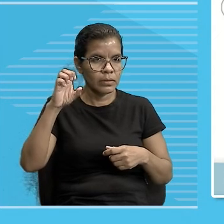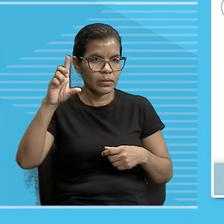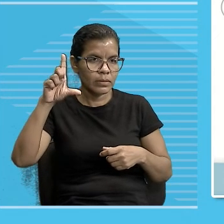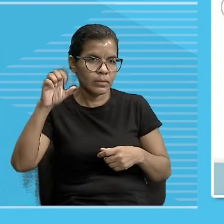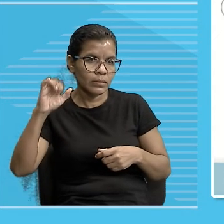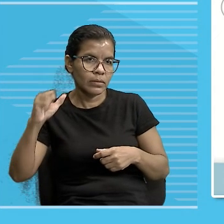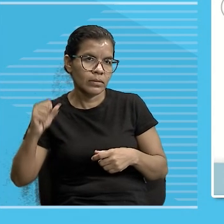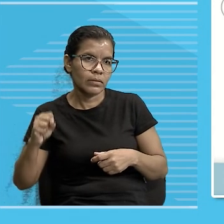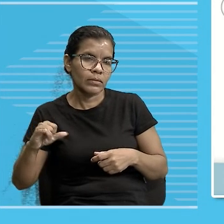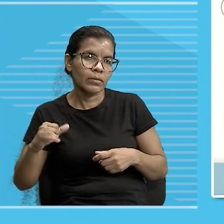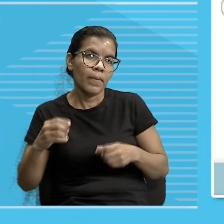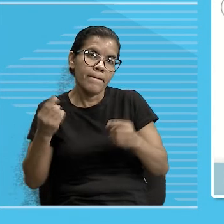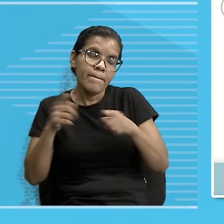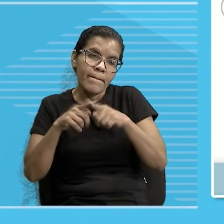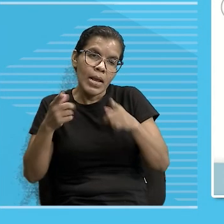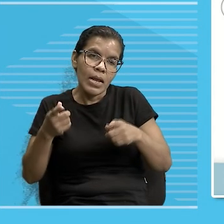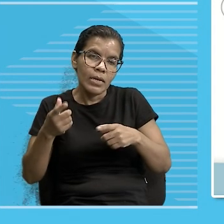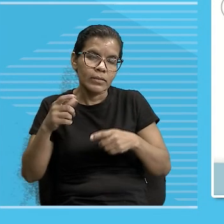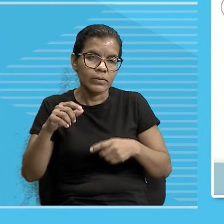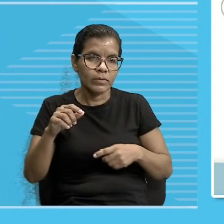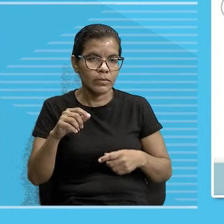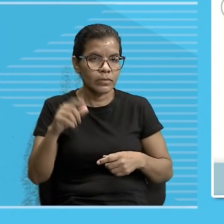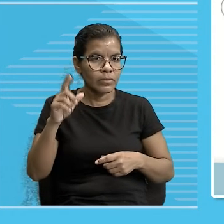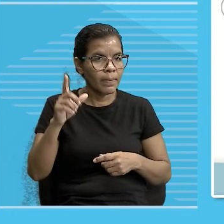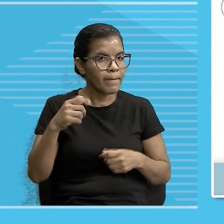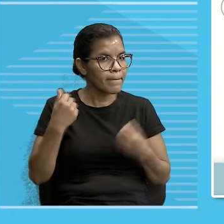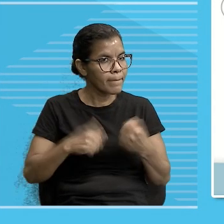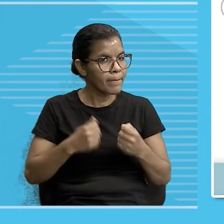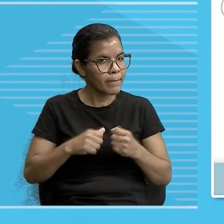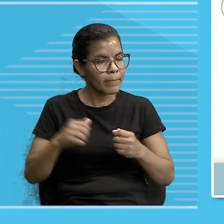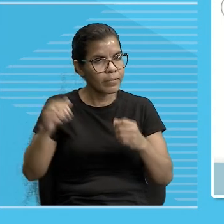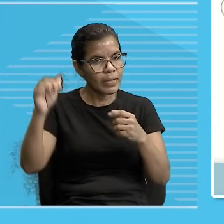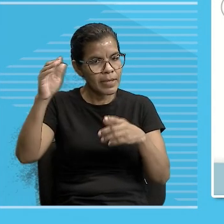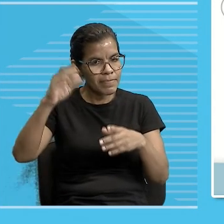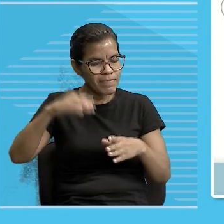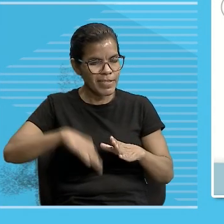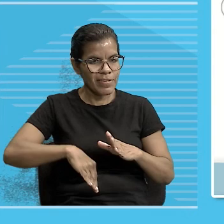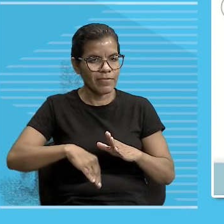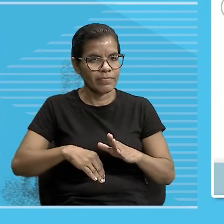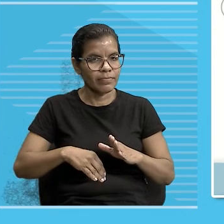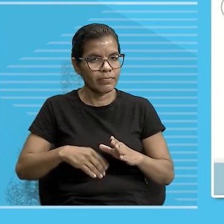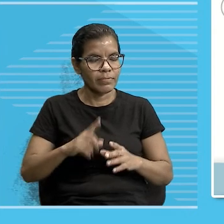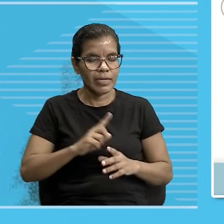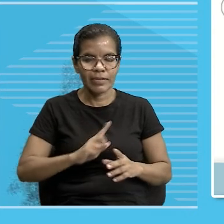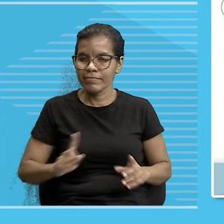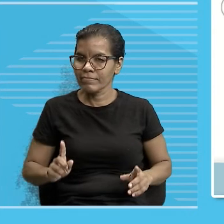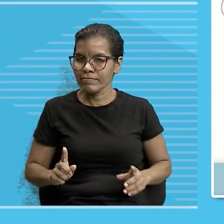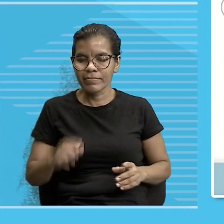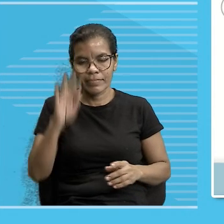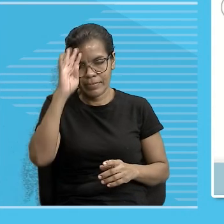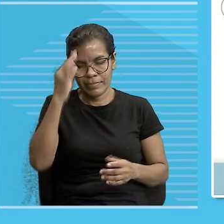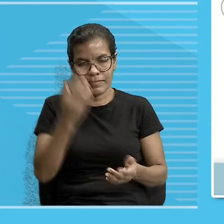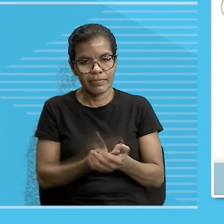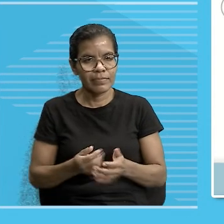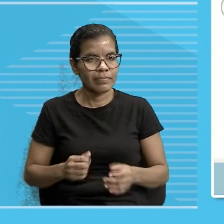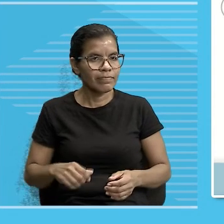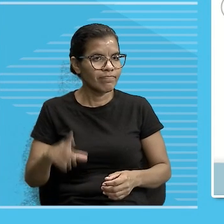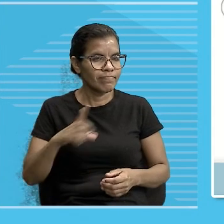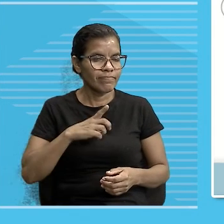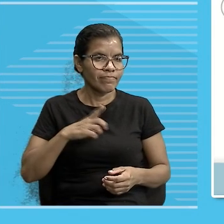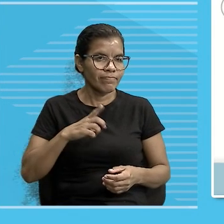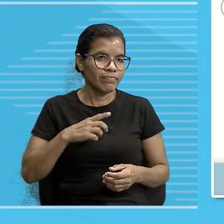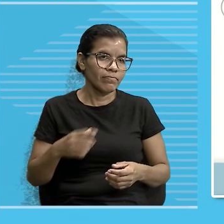temperaturas menores que isso, não pode? Então, para ele não fazia sentido ter